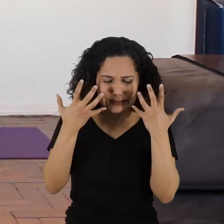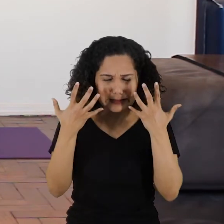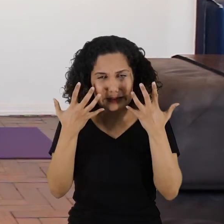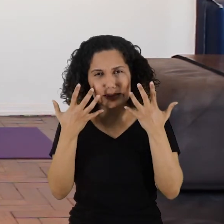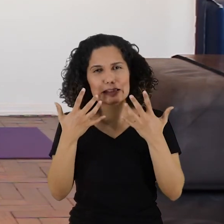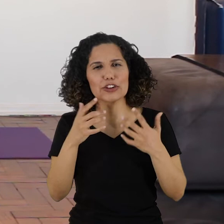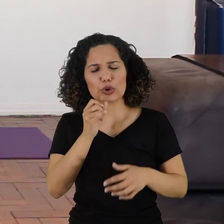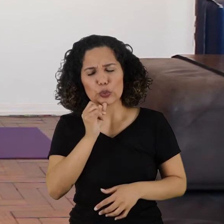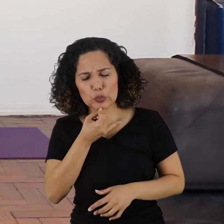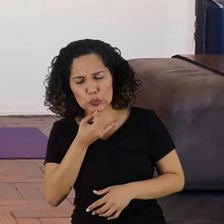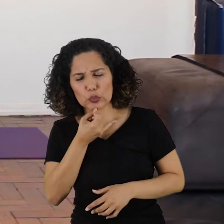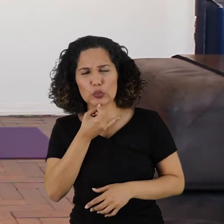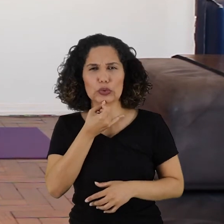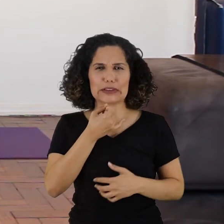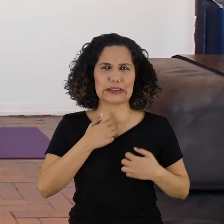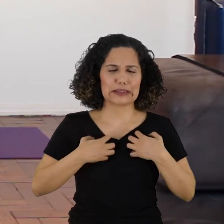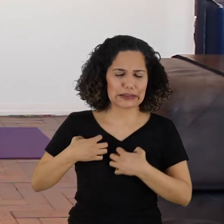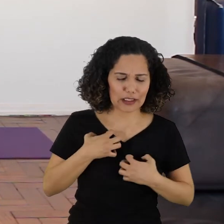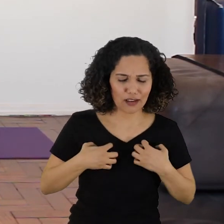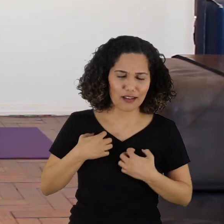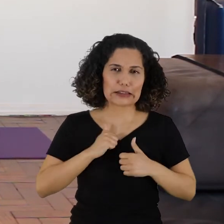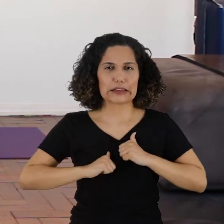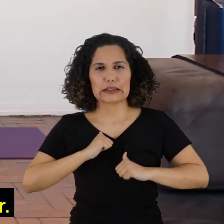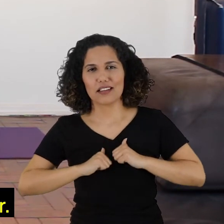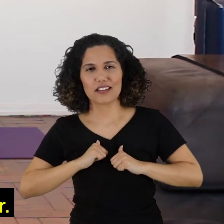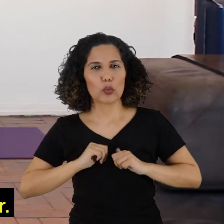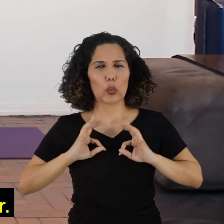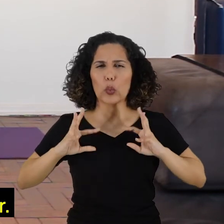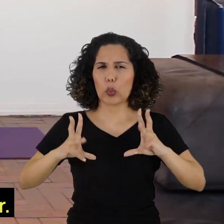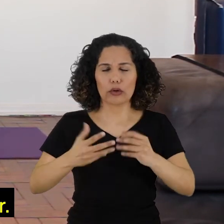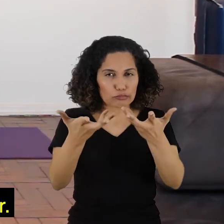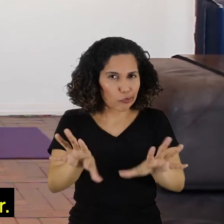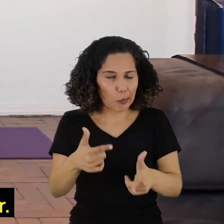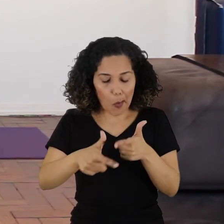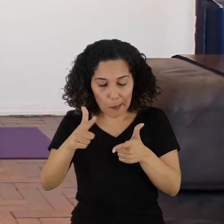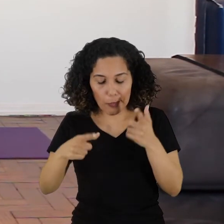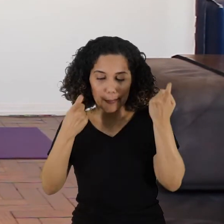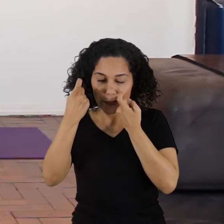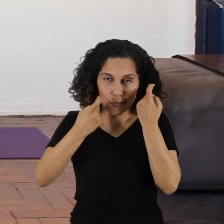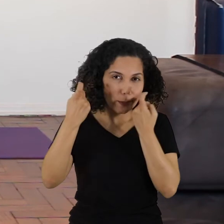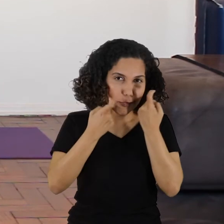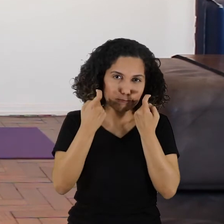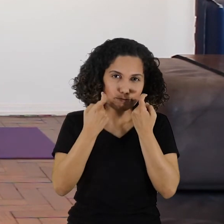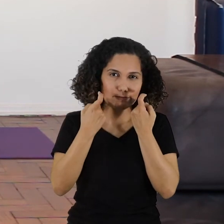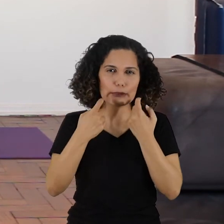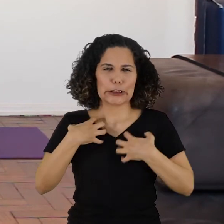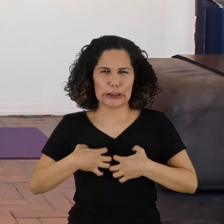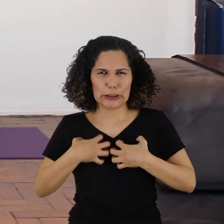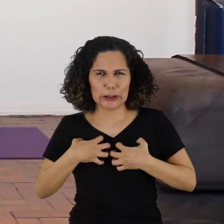perturba. Joga tristeza, joga ansiedade, joga tudo que você não quer, problema,